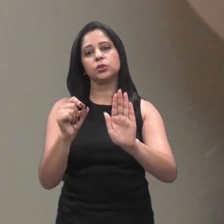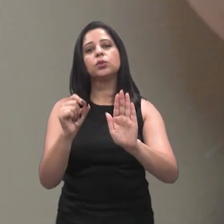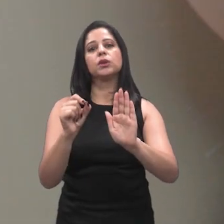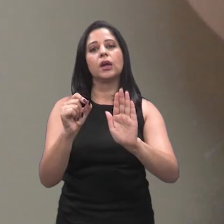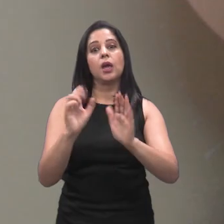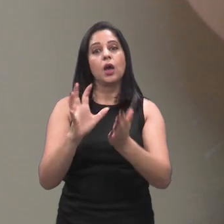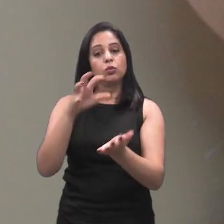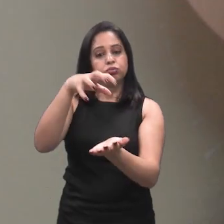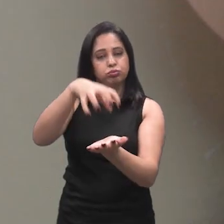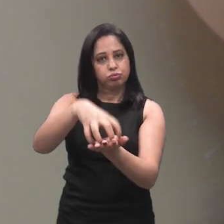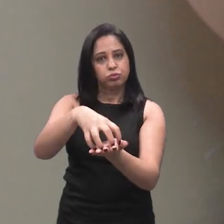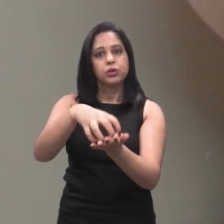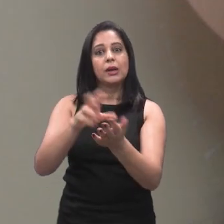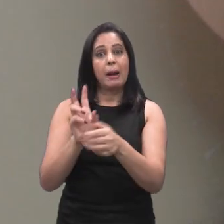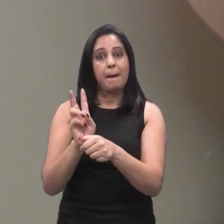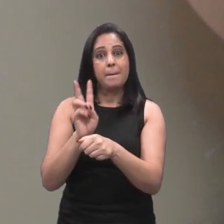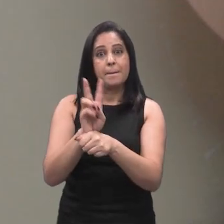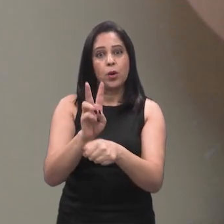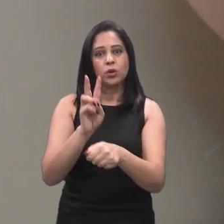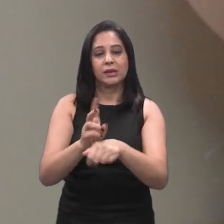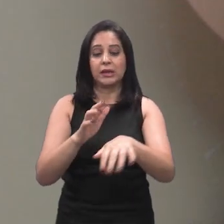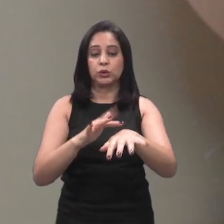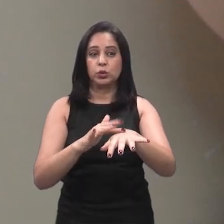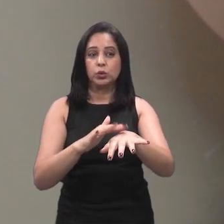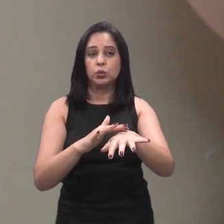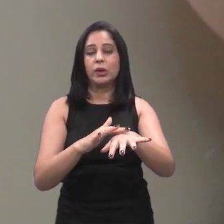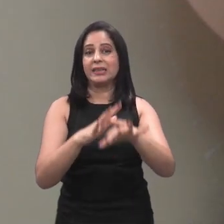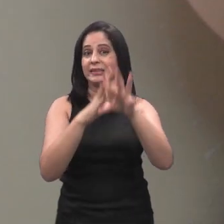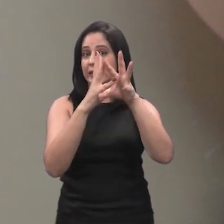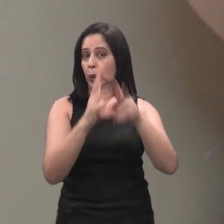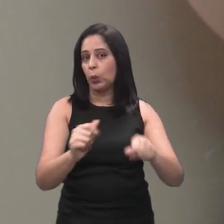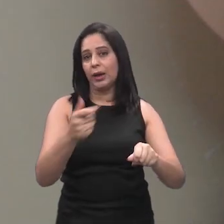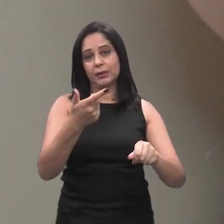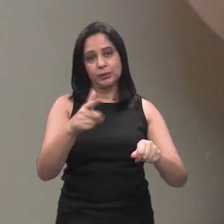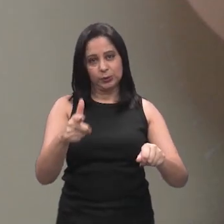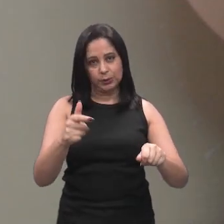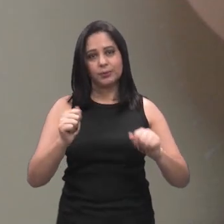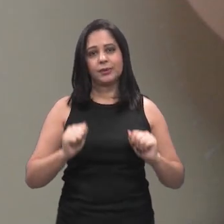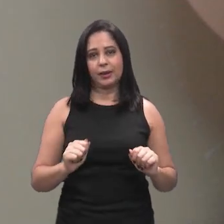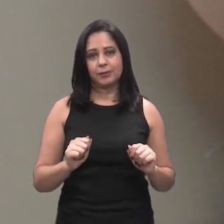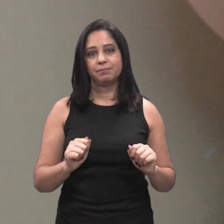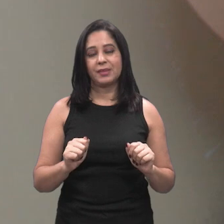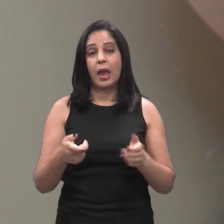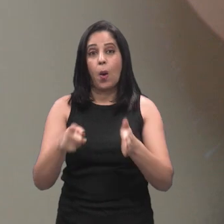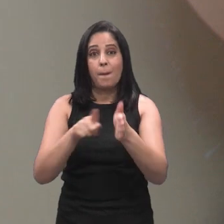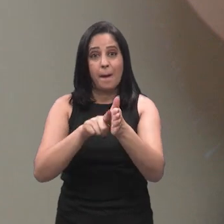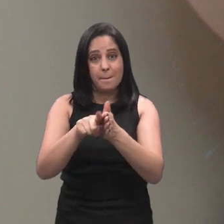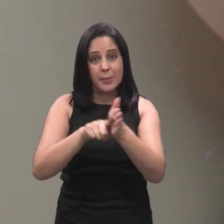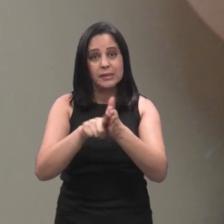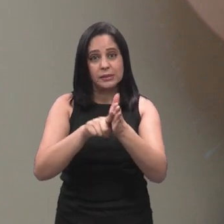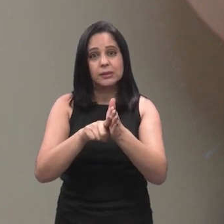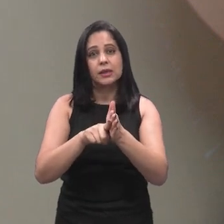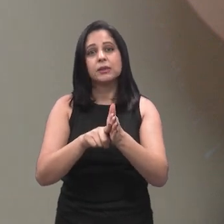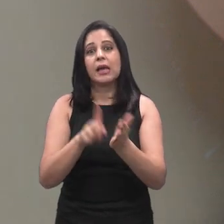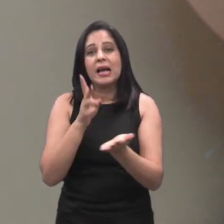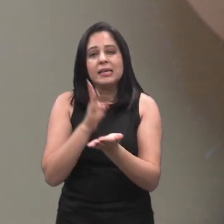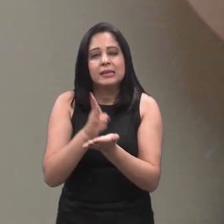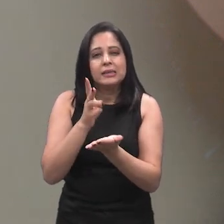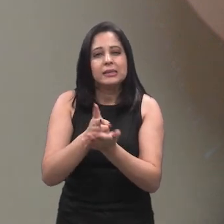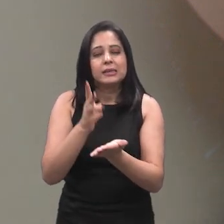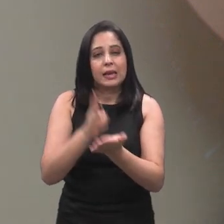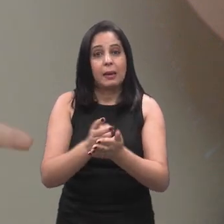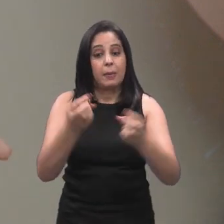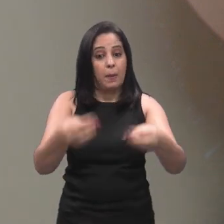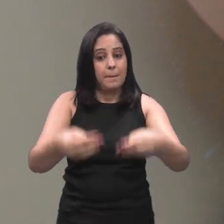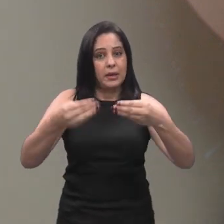para Doenças Crônicas por inquérito telefônico, que é uma pesquisa anual que é realizada pelo Ministério da Saúde.